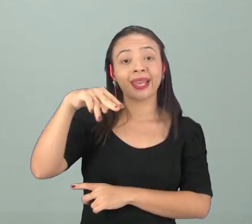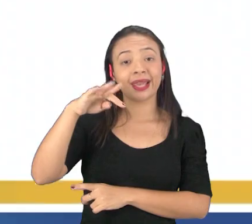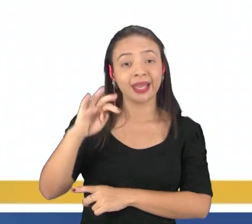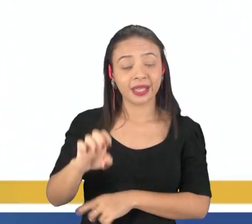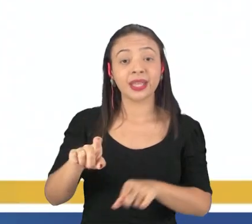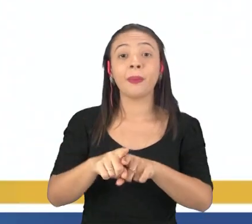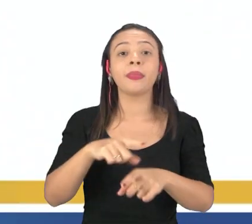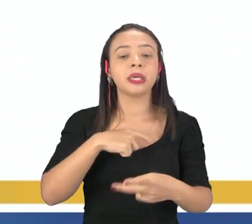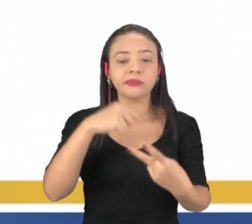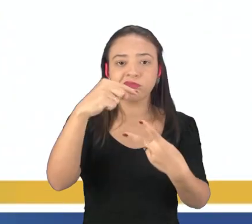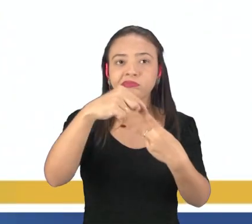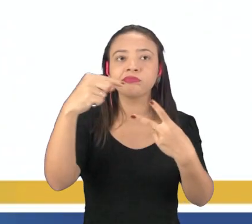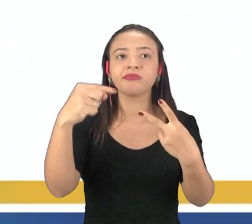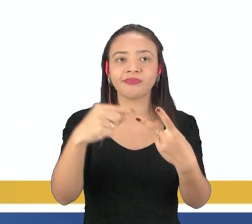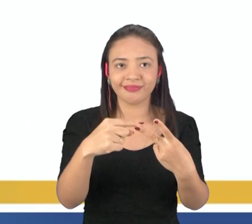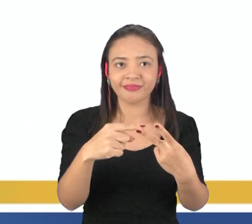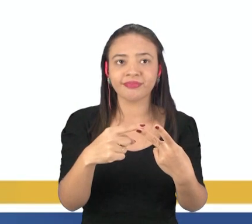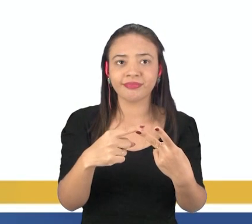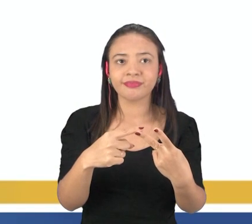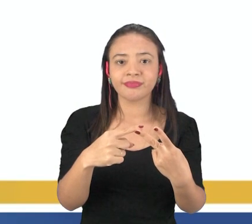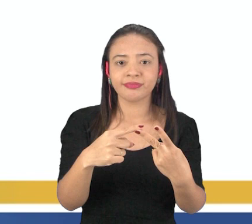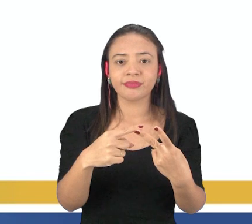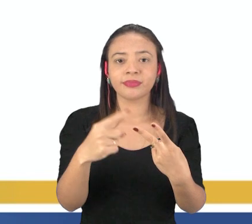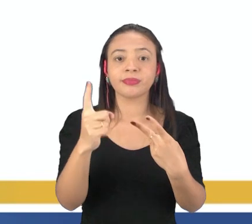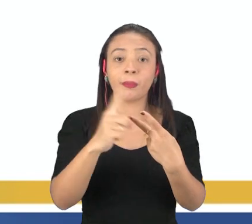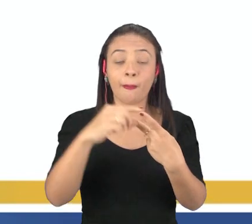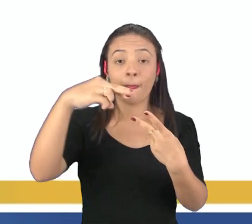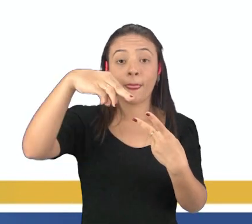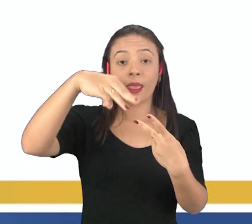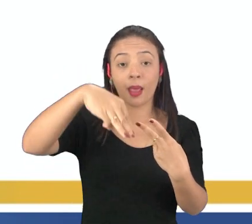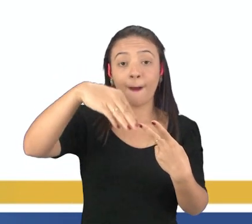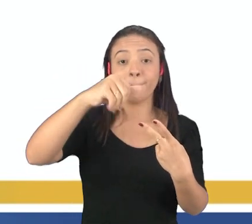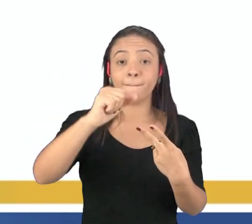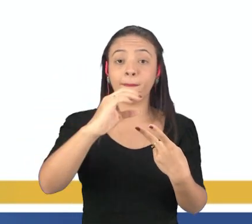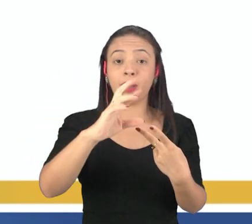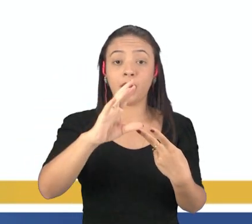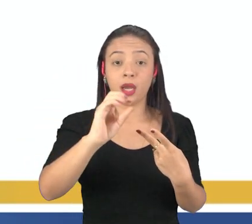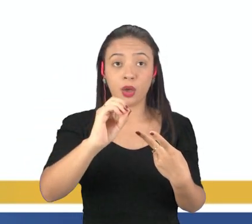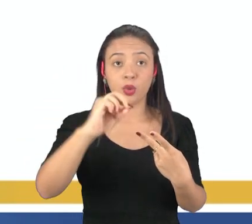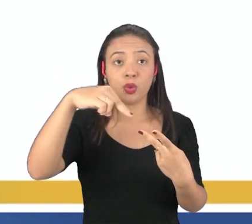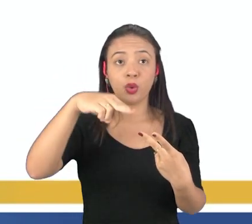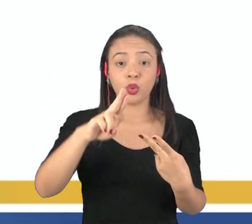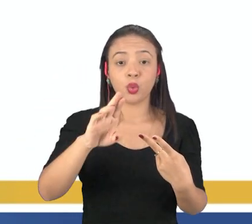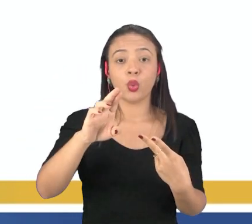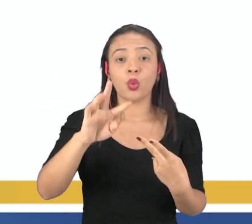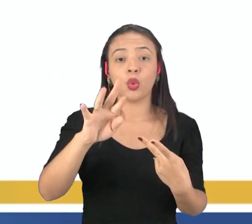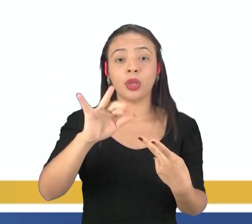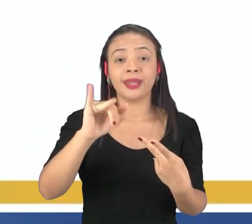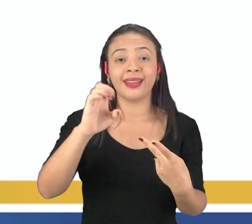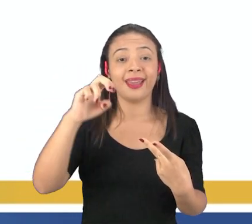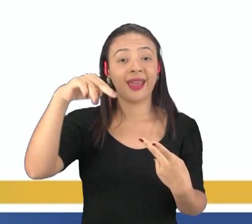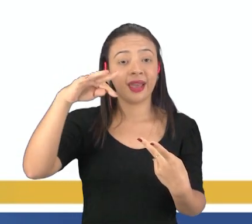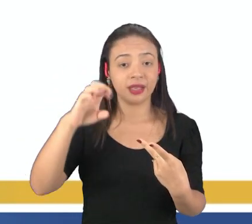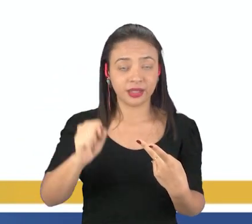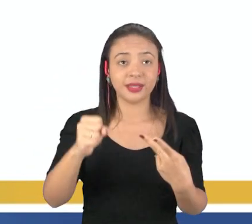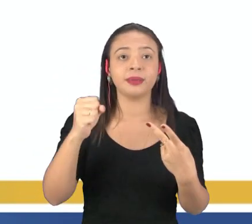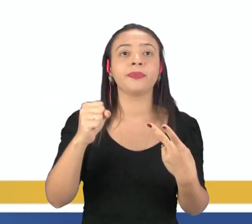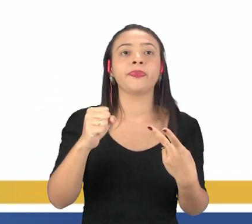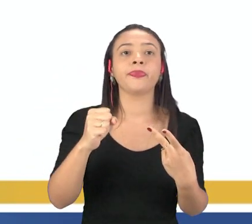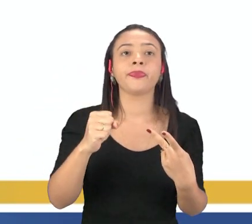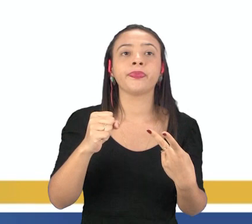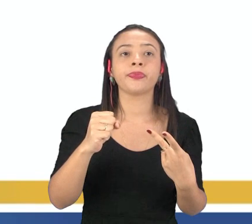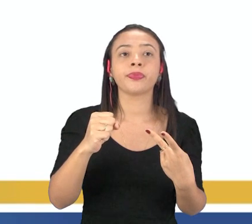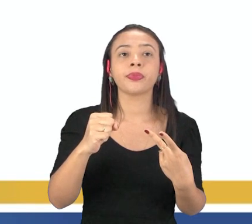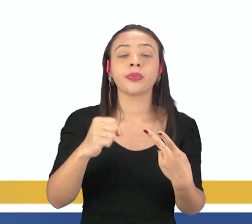nós temos aí uma classificação também. E essa classificação dos nutrientes seriam aí macronutrientes e micronutrientes. Qual que é